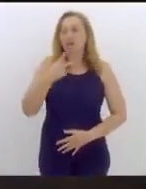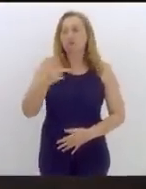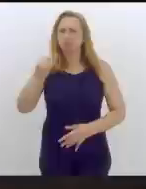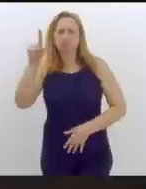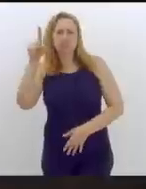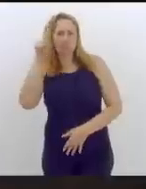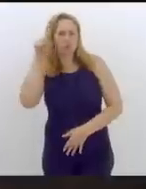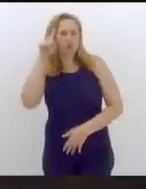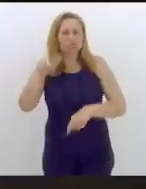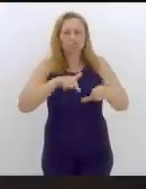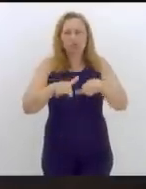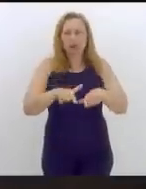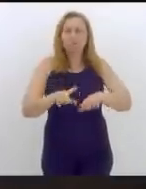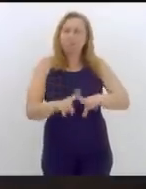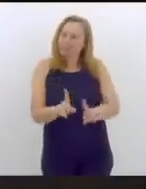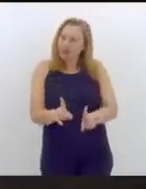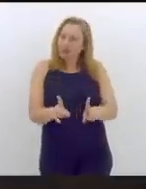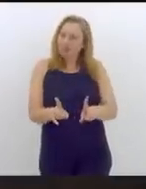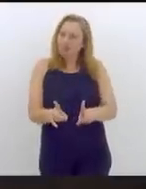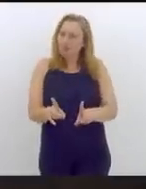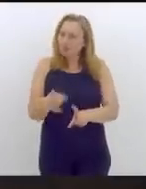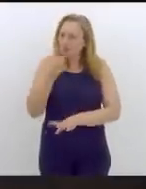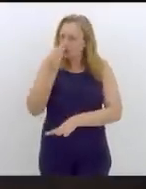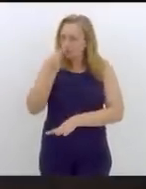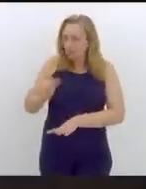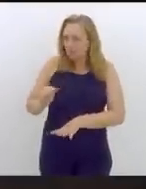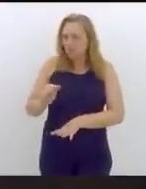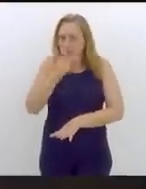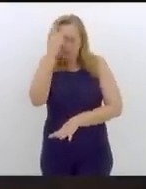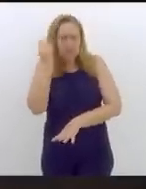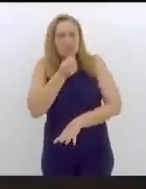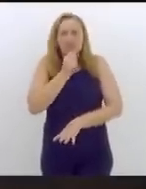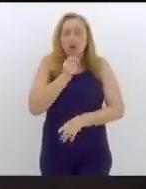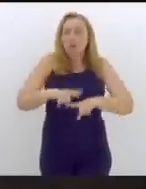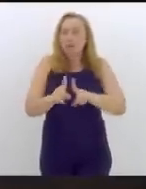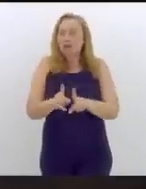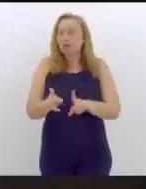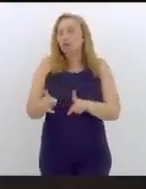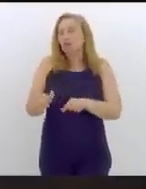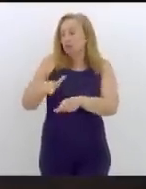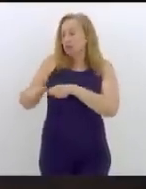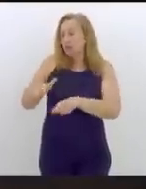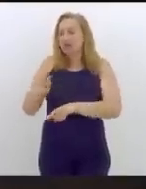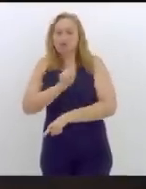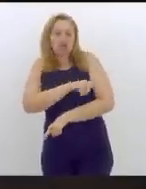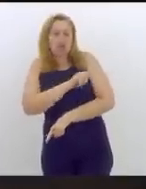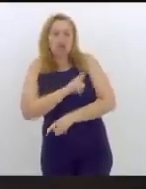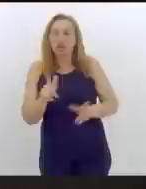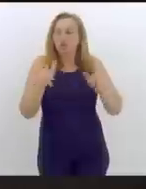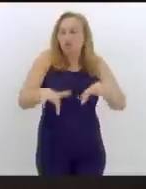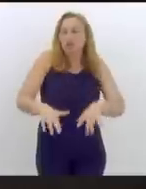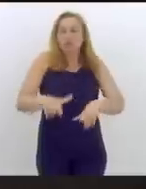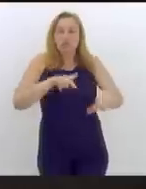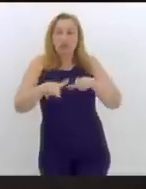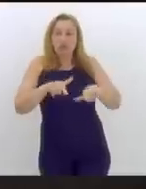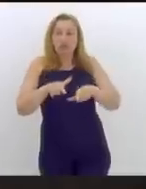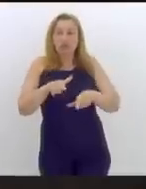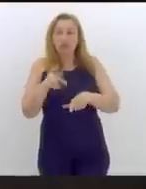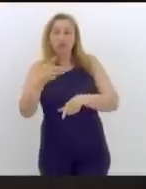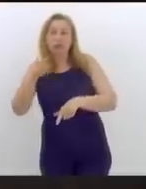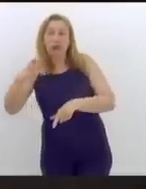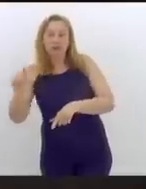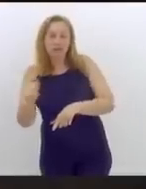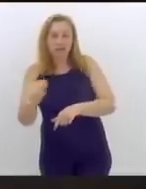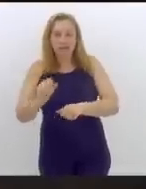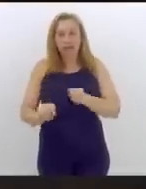mas sem desmerecer ninguém o trabalho que é feito pelo gestor é totalmente diferente do trabalho que o Praça Faz pô é o Praça